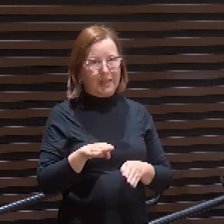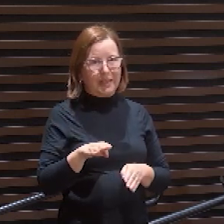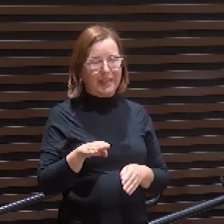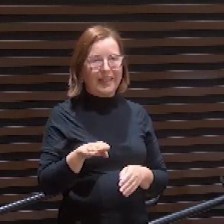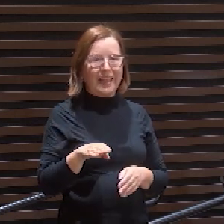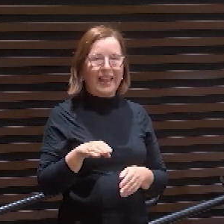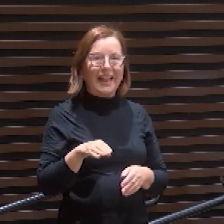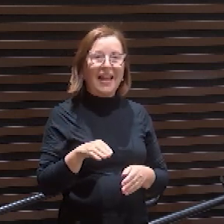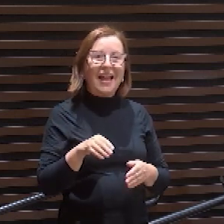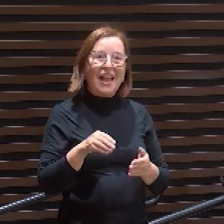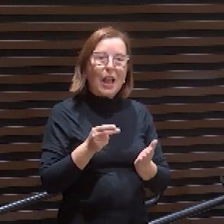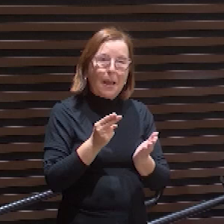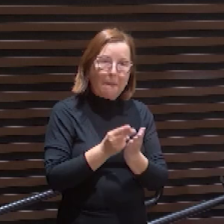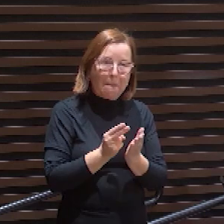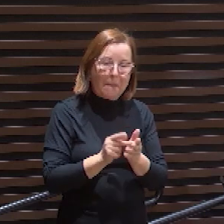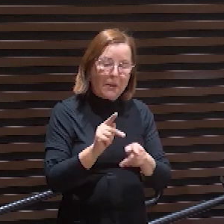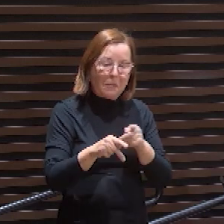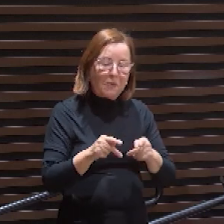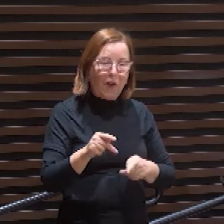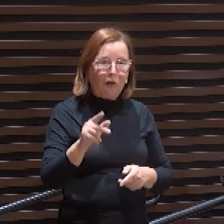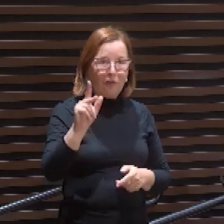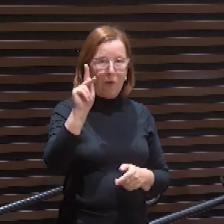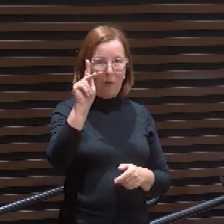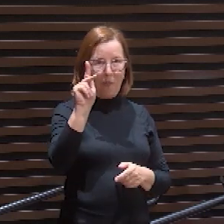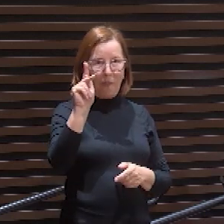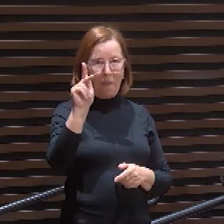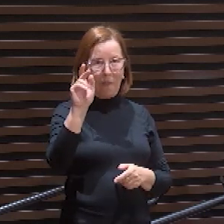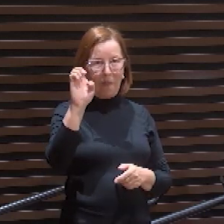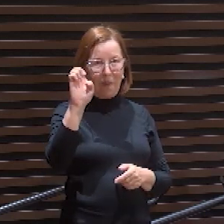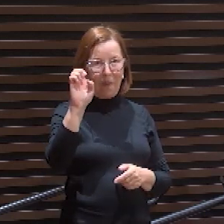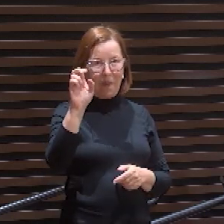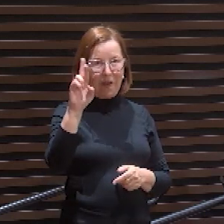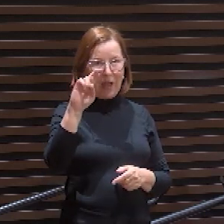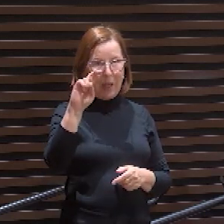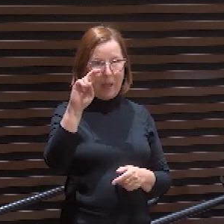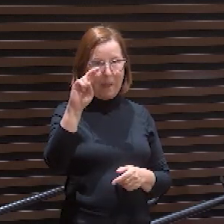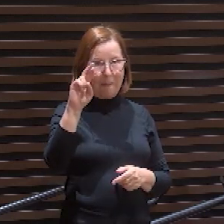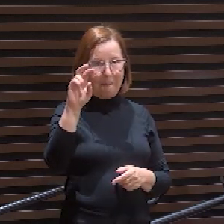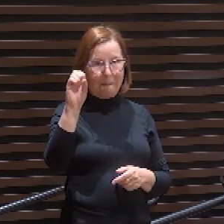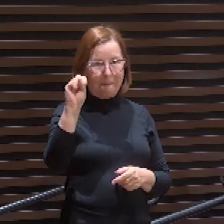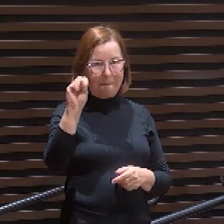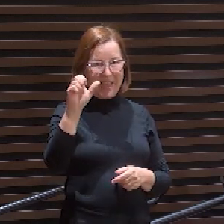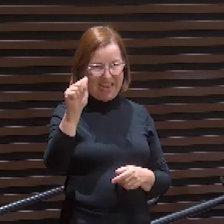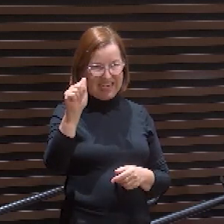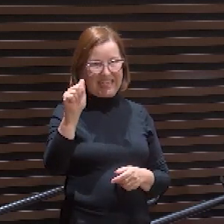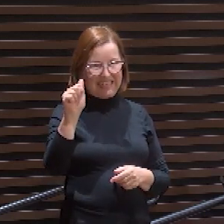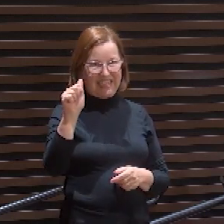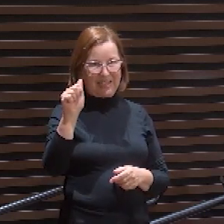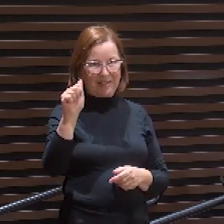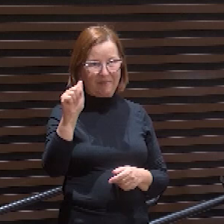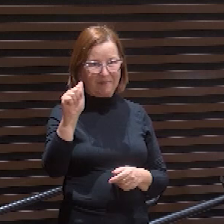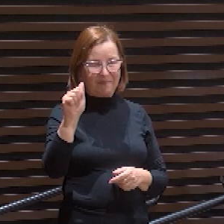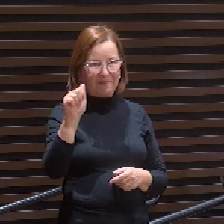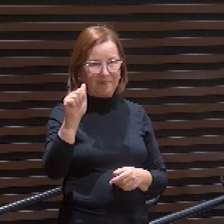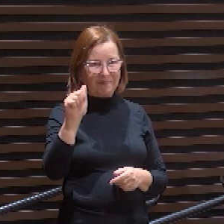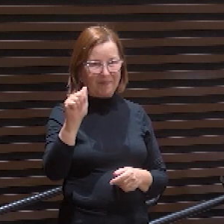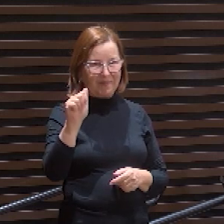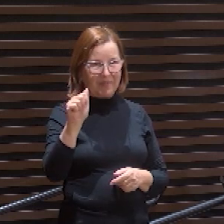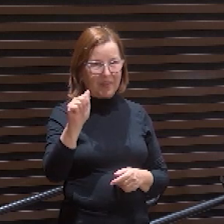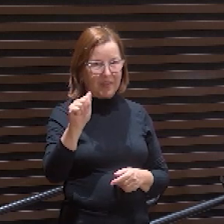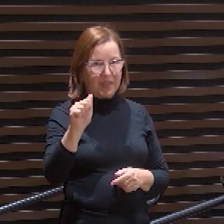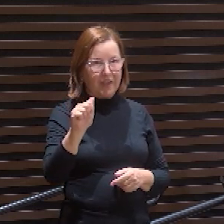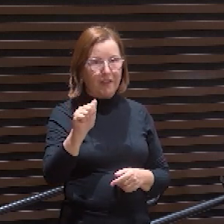de Pilatos quando ele disse: o que eu escrevi, escrito está. Não pode